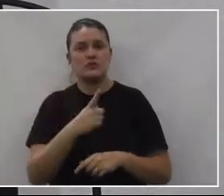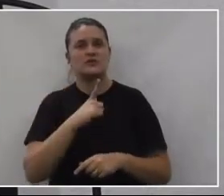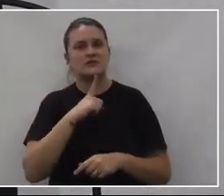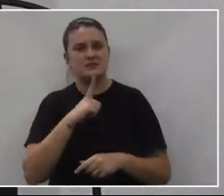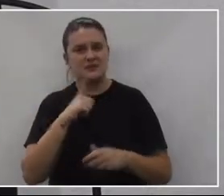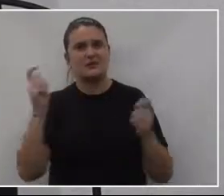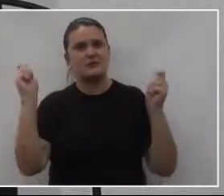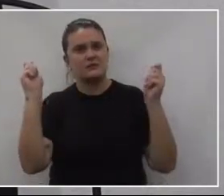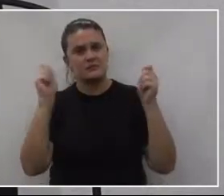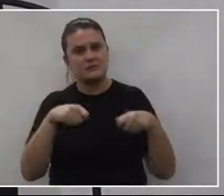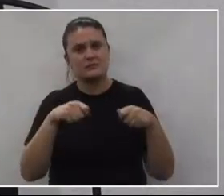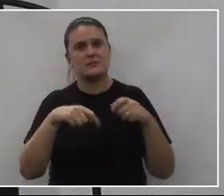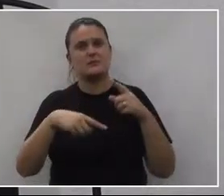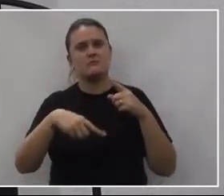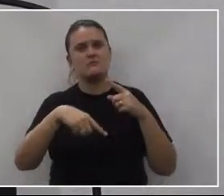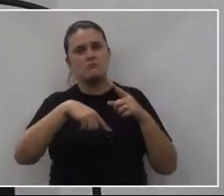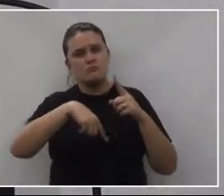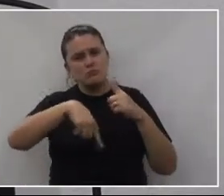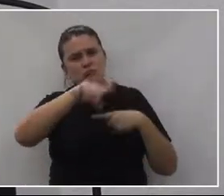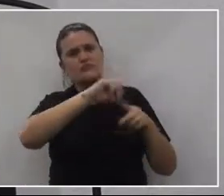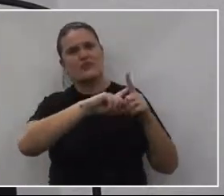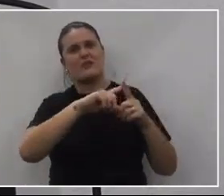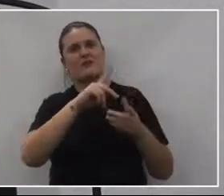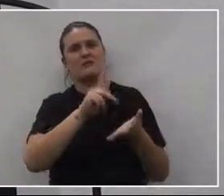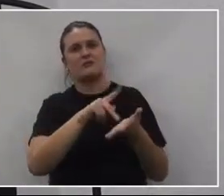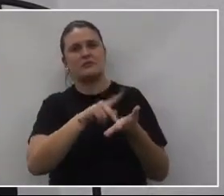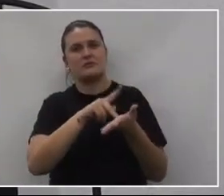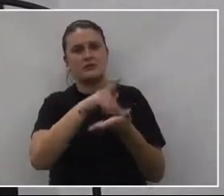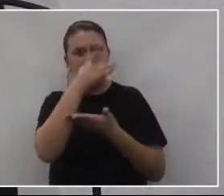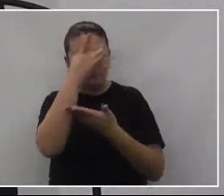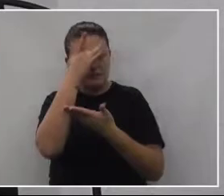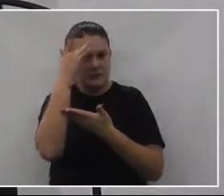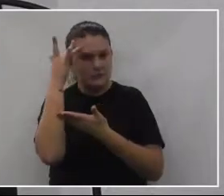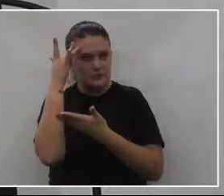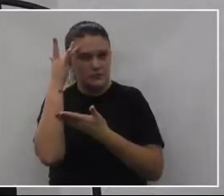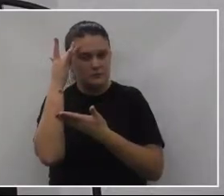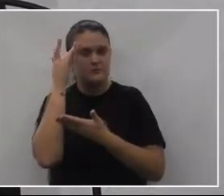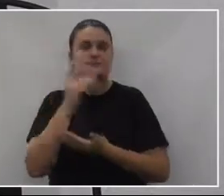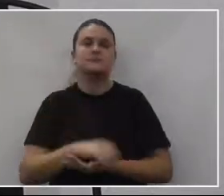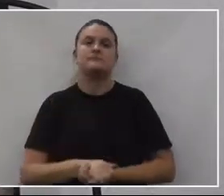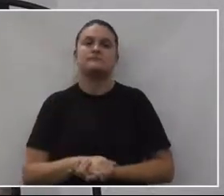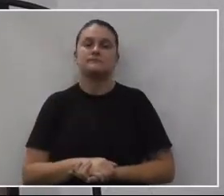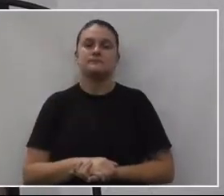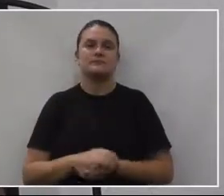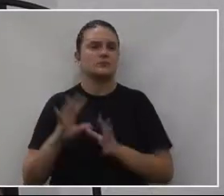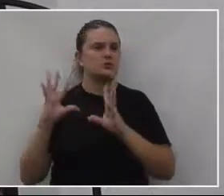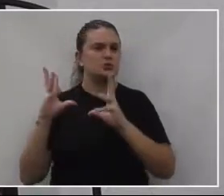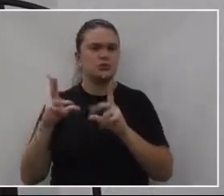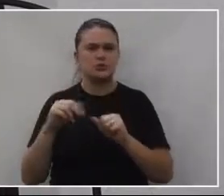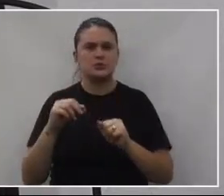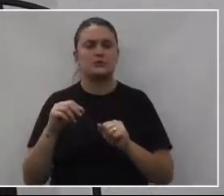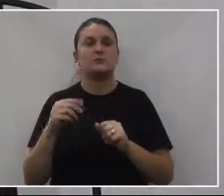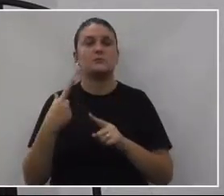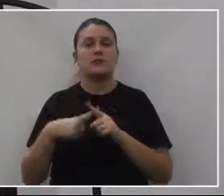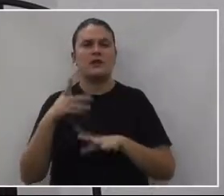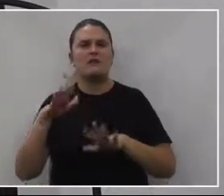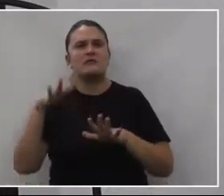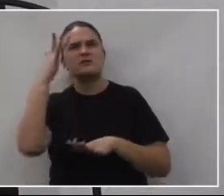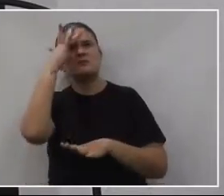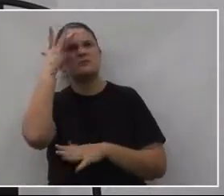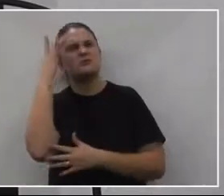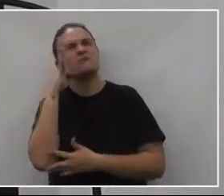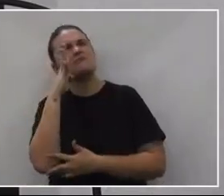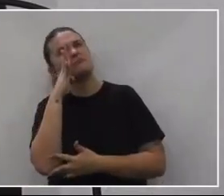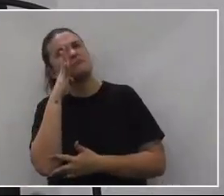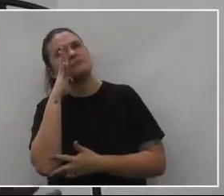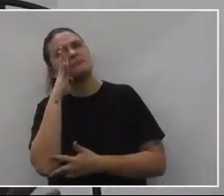uma possibilidade de transformar significativamente a realidade das pessoas que vivem aqui na cidade. De todas, né? Porque alguém pode estar assistindo